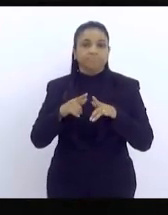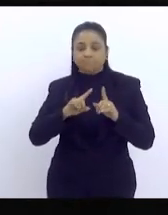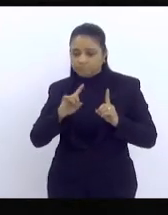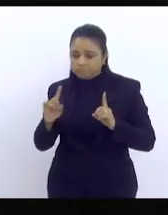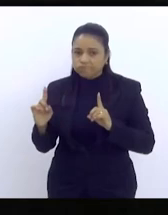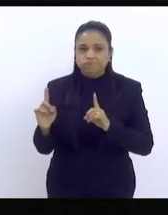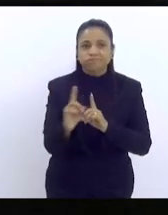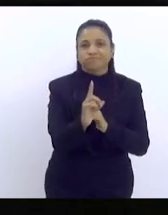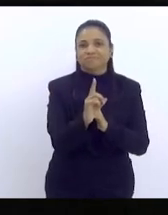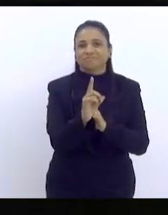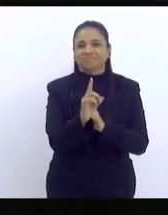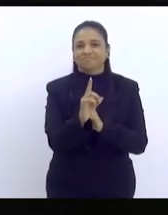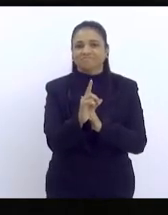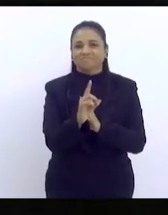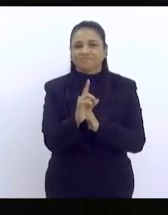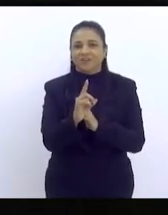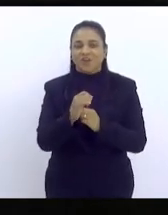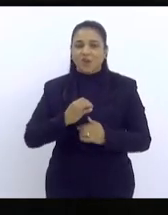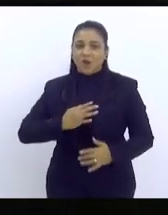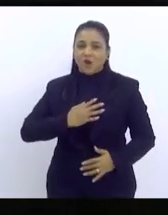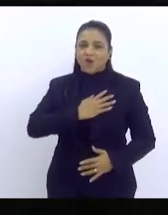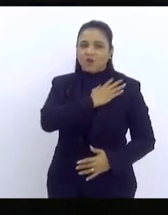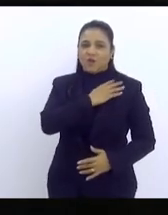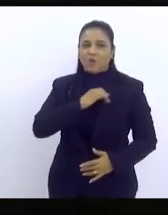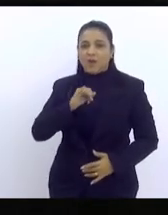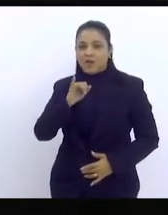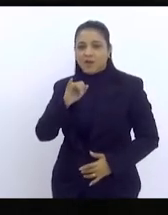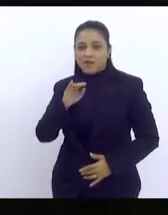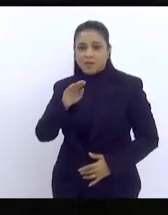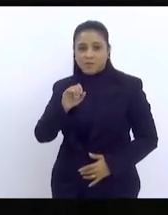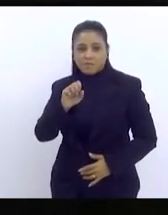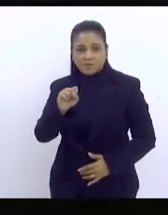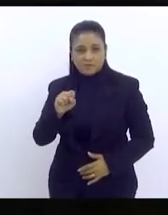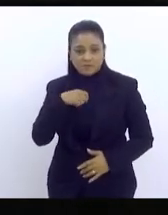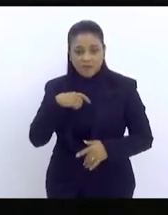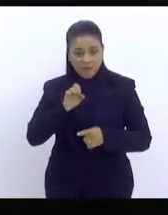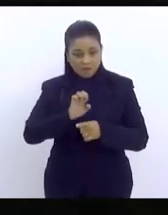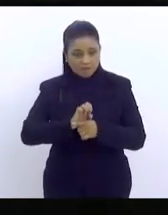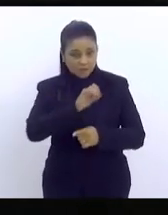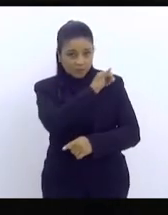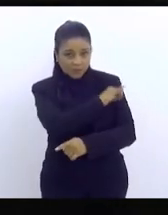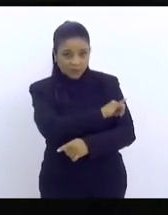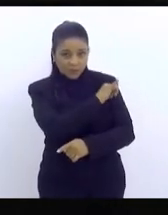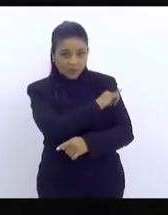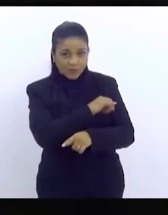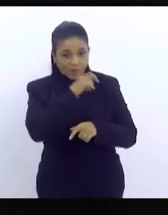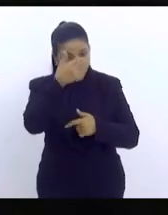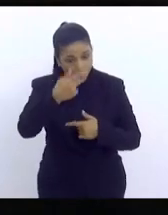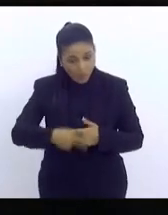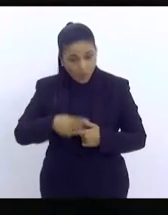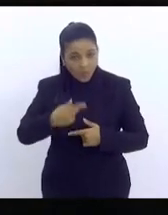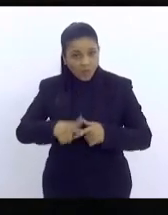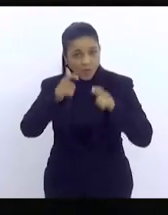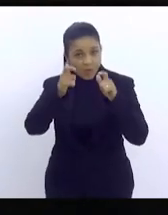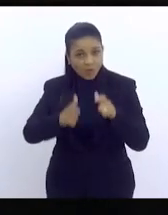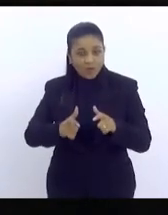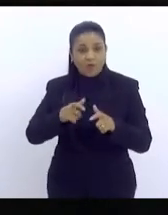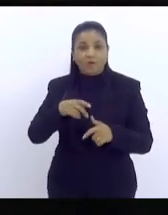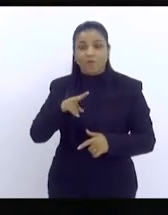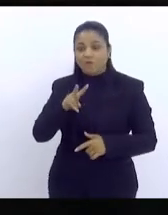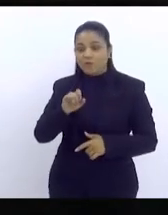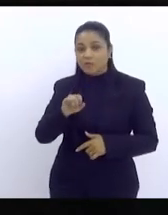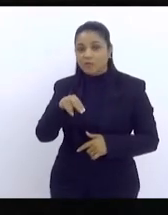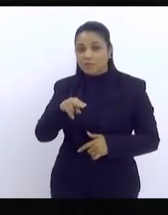Coronel Ibis porque o nosso Rio de Janeiro é o local aonde o Vinícius Junior